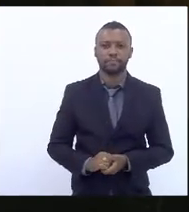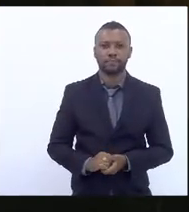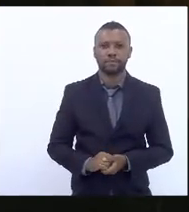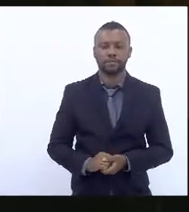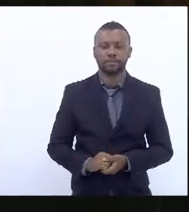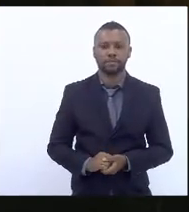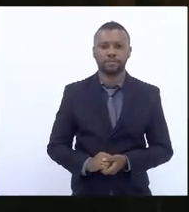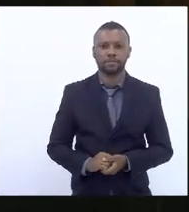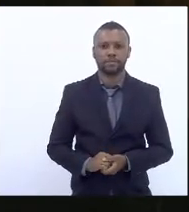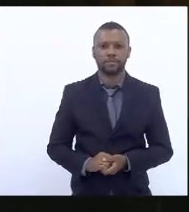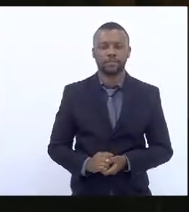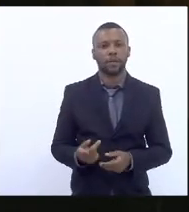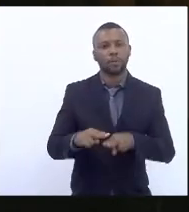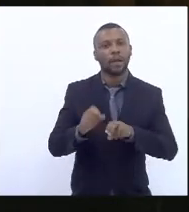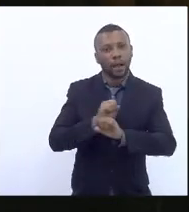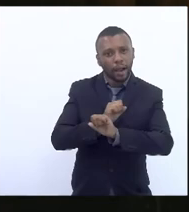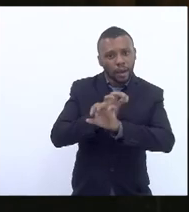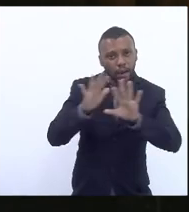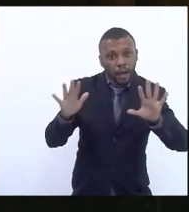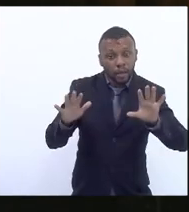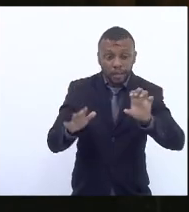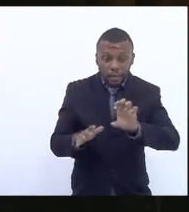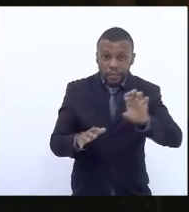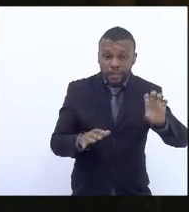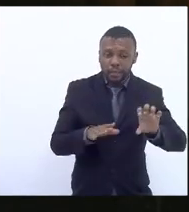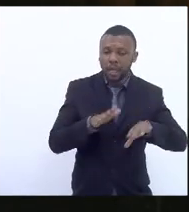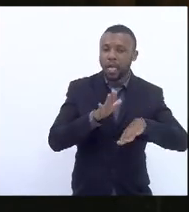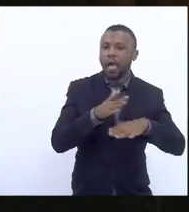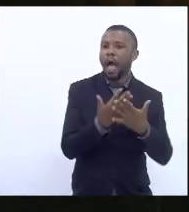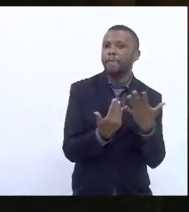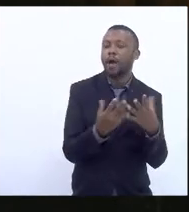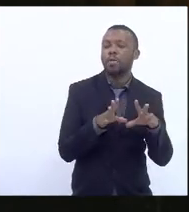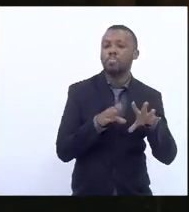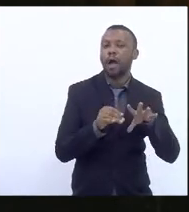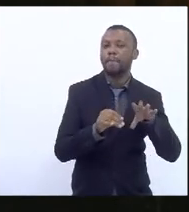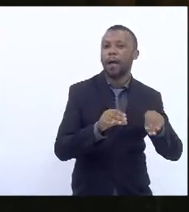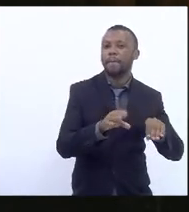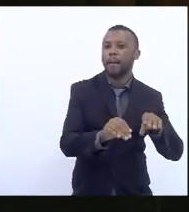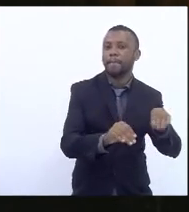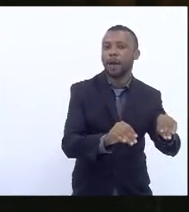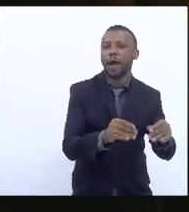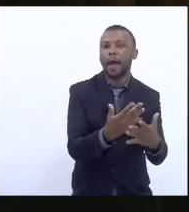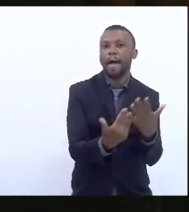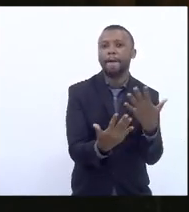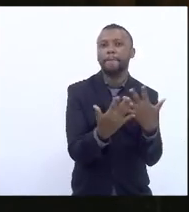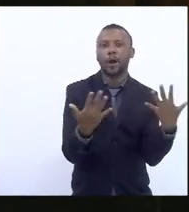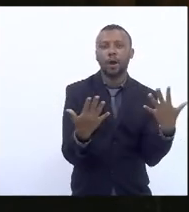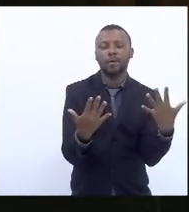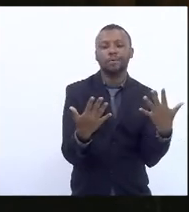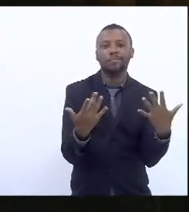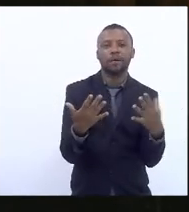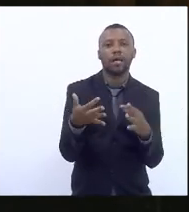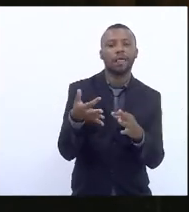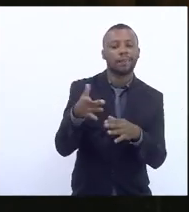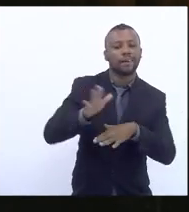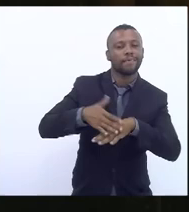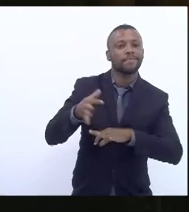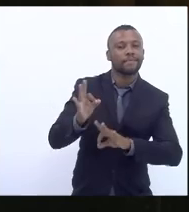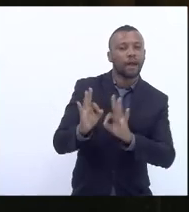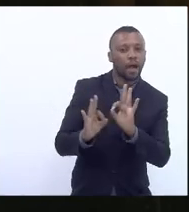Pois é nítido que onde a esquerda coloca a esquerda faz esse tipo de